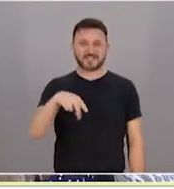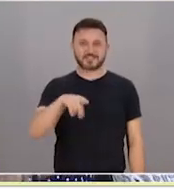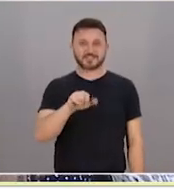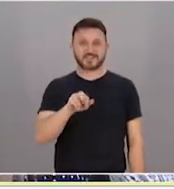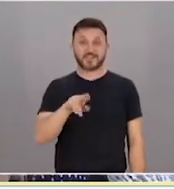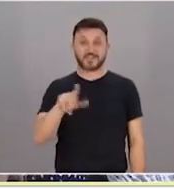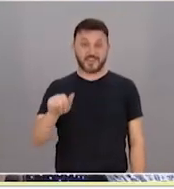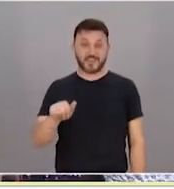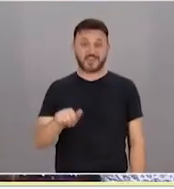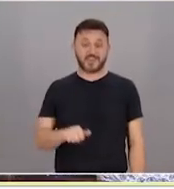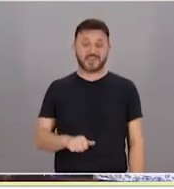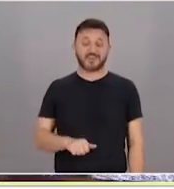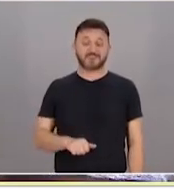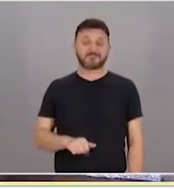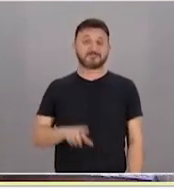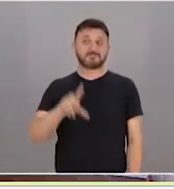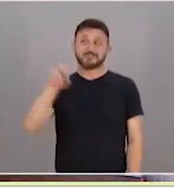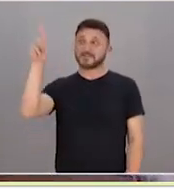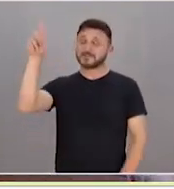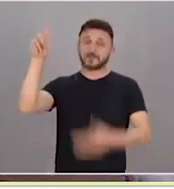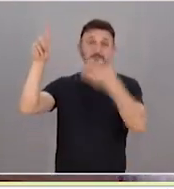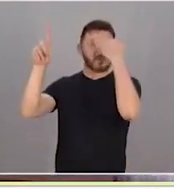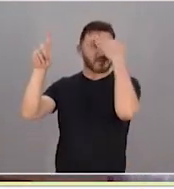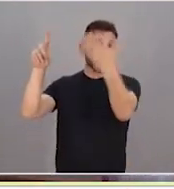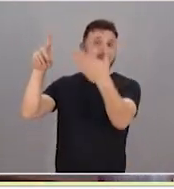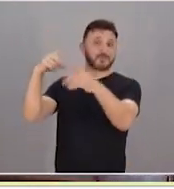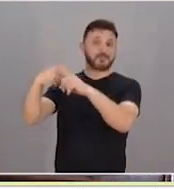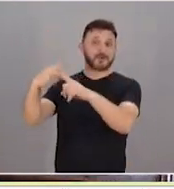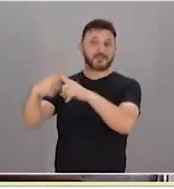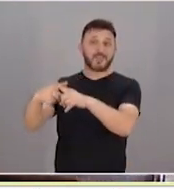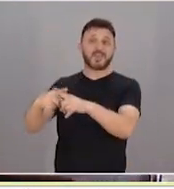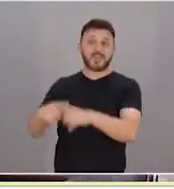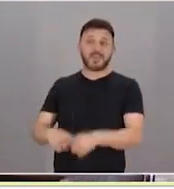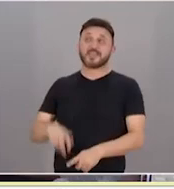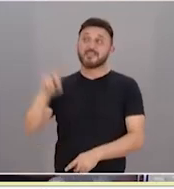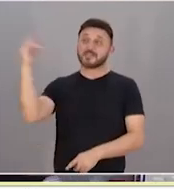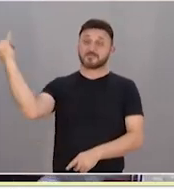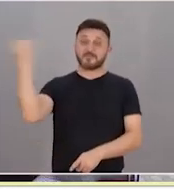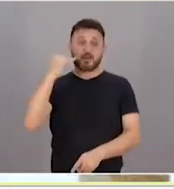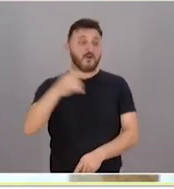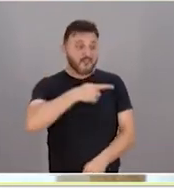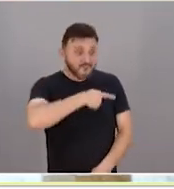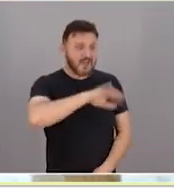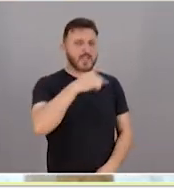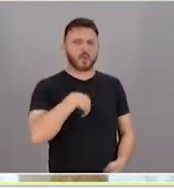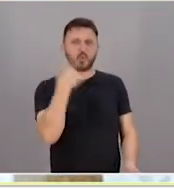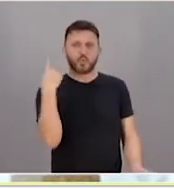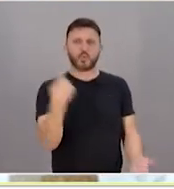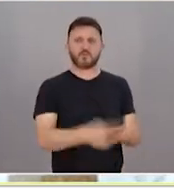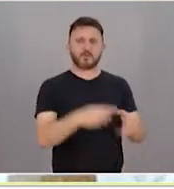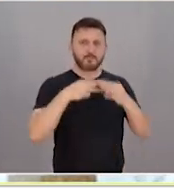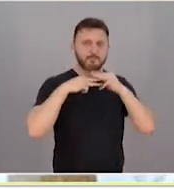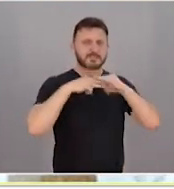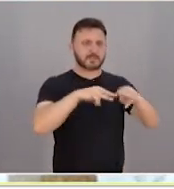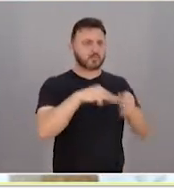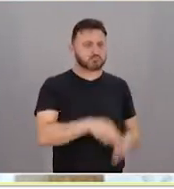o que é que Deus está dizendo? Vai, que eu estou confirmando essa missão. Você entende isso?